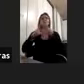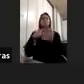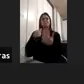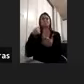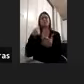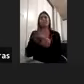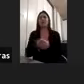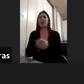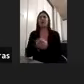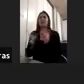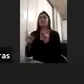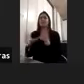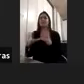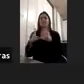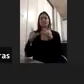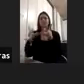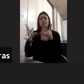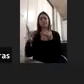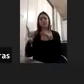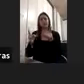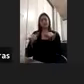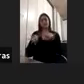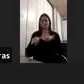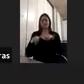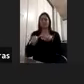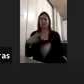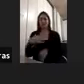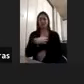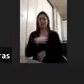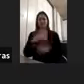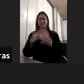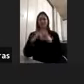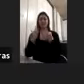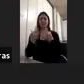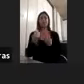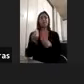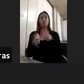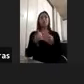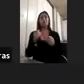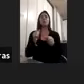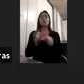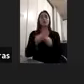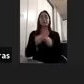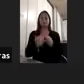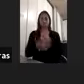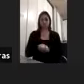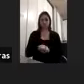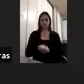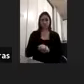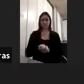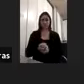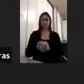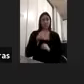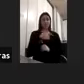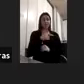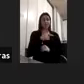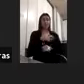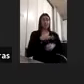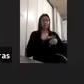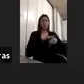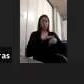né, claro que a gente se preocupa. Só que a preocupação maior foi o quê? O que a gente vai fazer com uma pessoa demitida, doente e